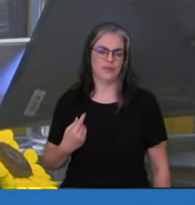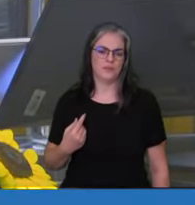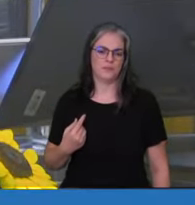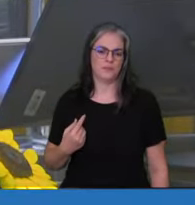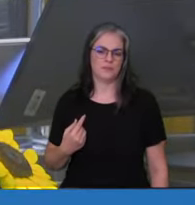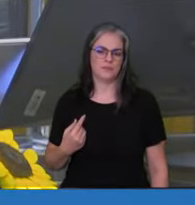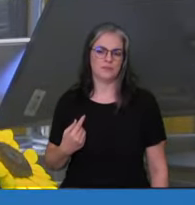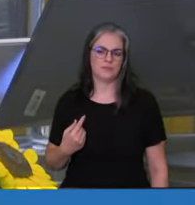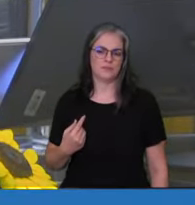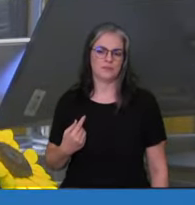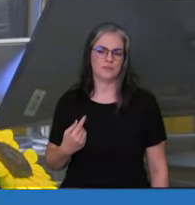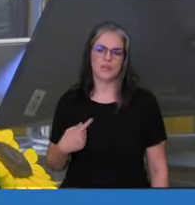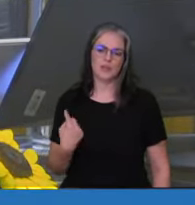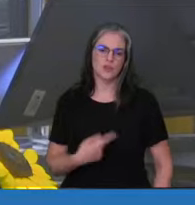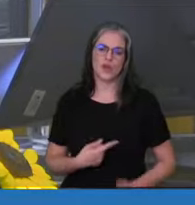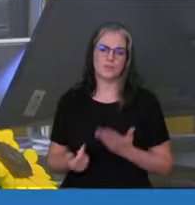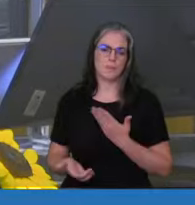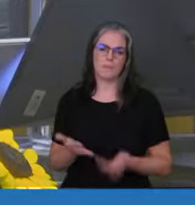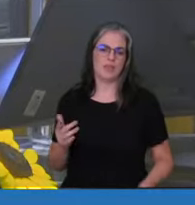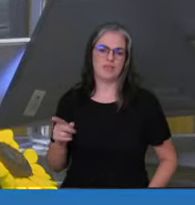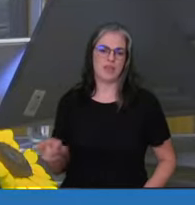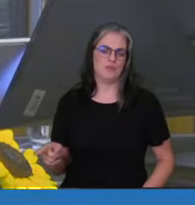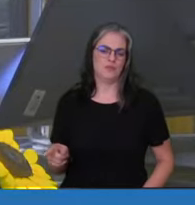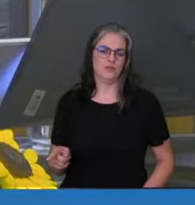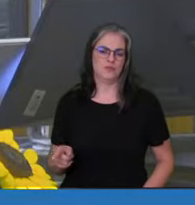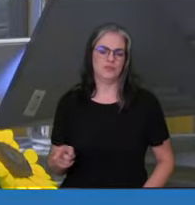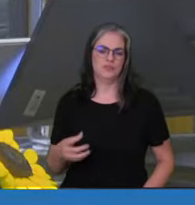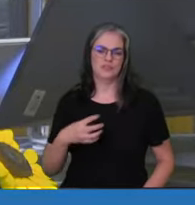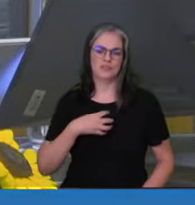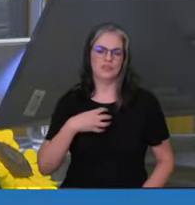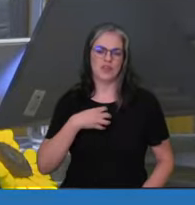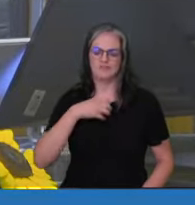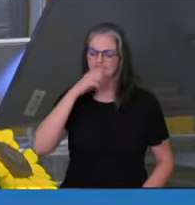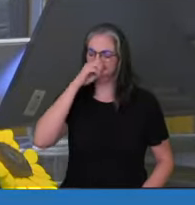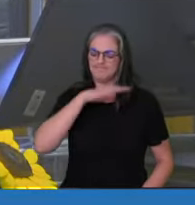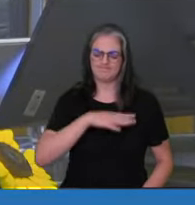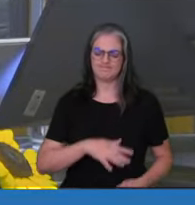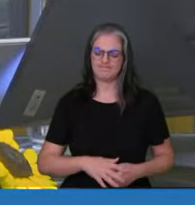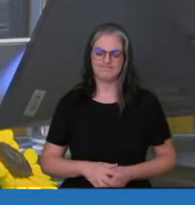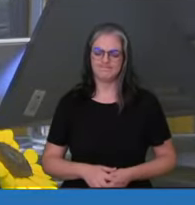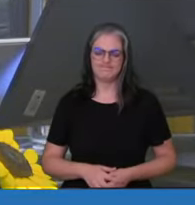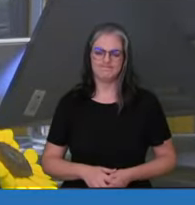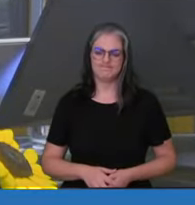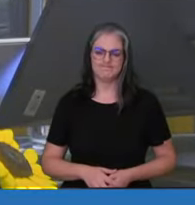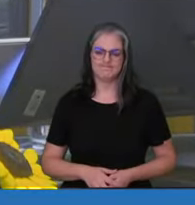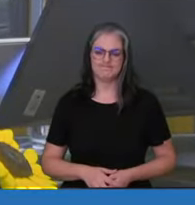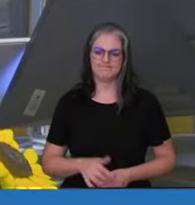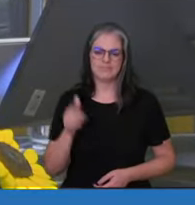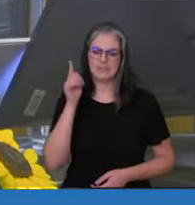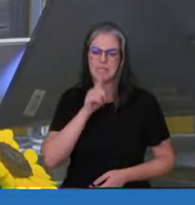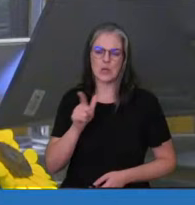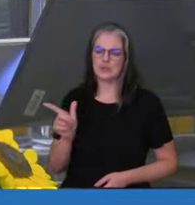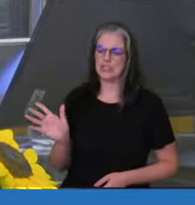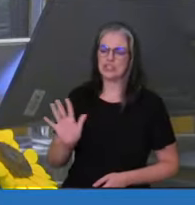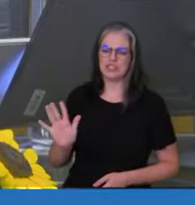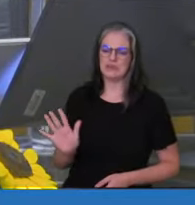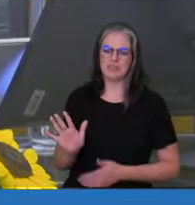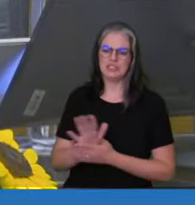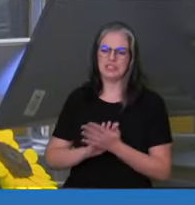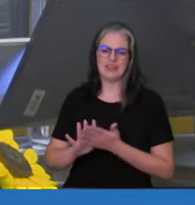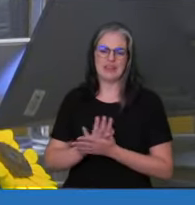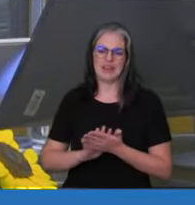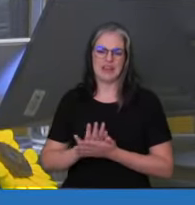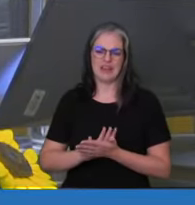nós de um jeito tão brutal que não foi possível nem a gente se despedir de Marielle no